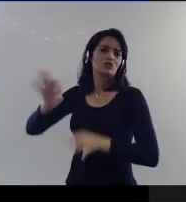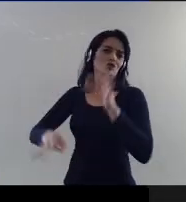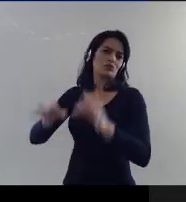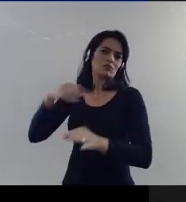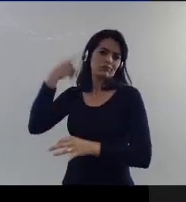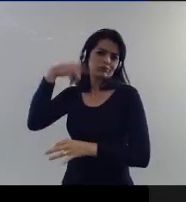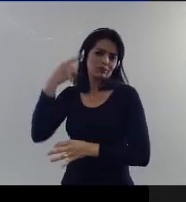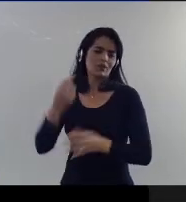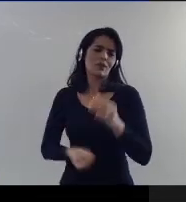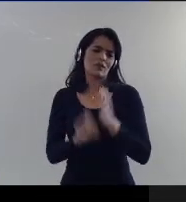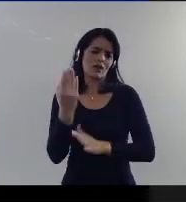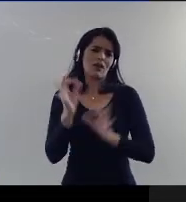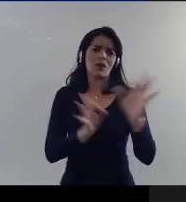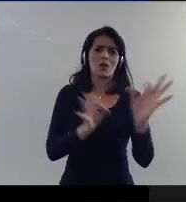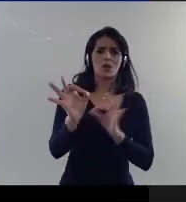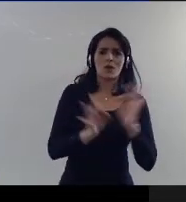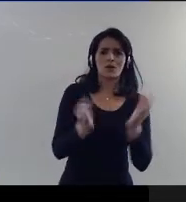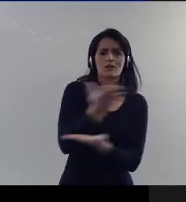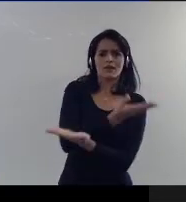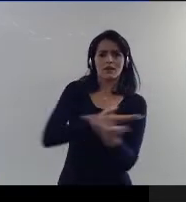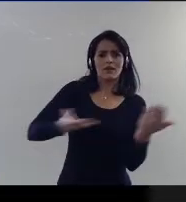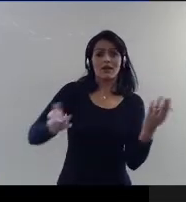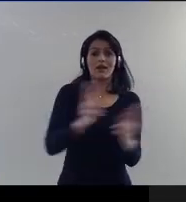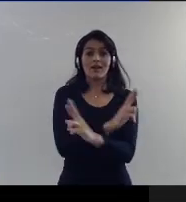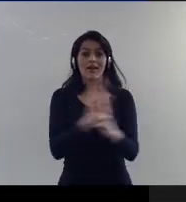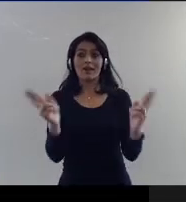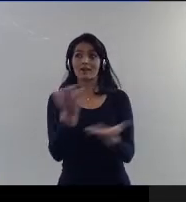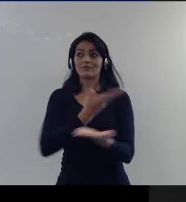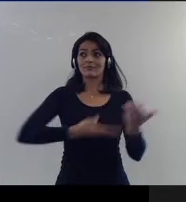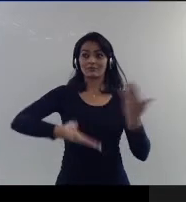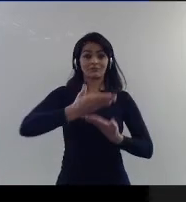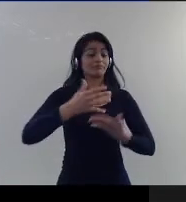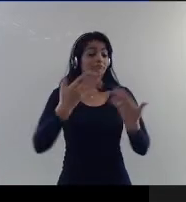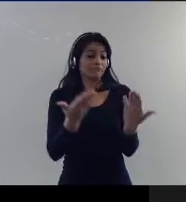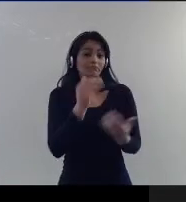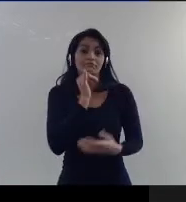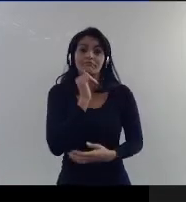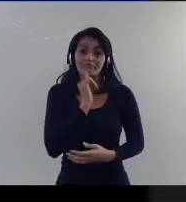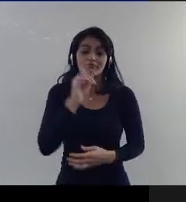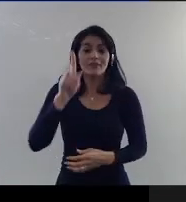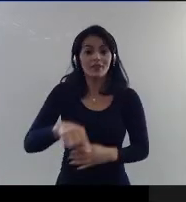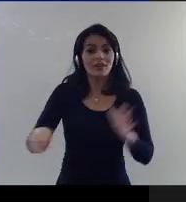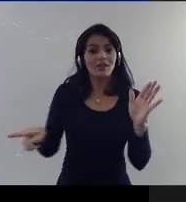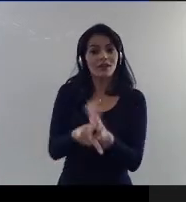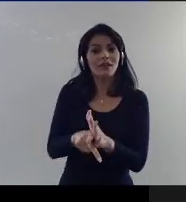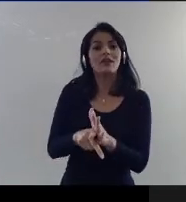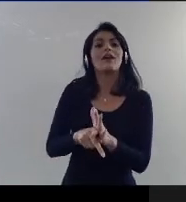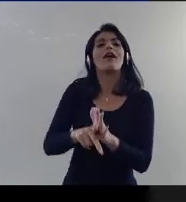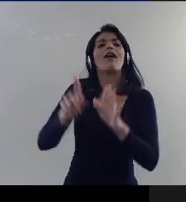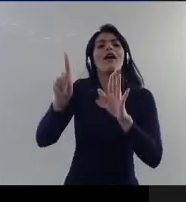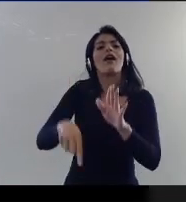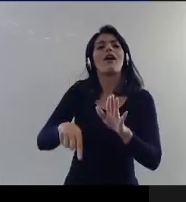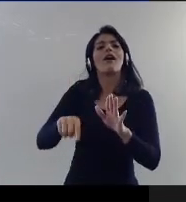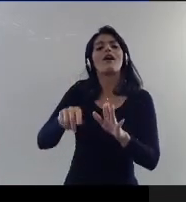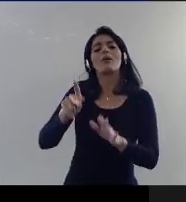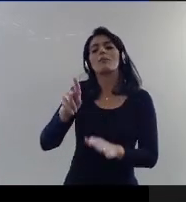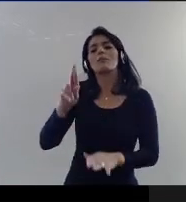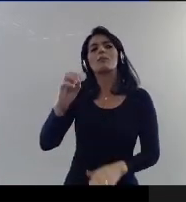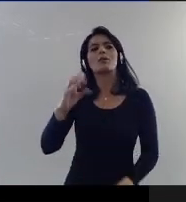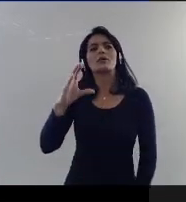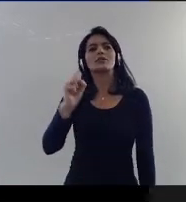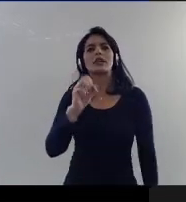para a gente conseguir se relacionar em ambientes. Então, o exemplo maior disso é o próprio processo eletrônico, né? Onde todo mundo